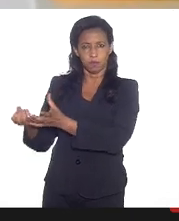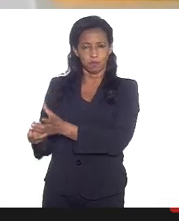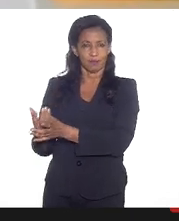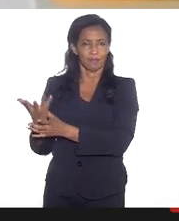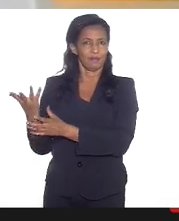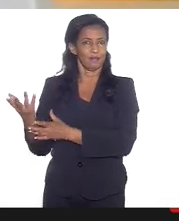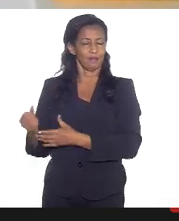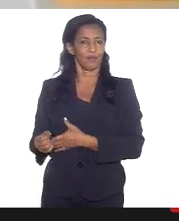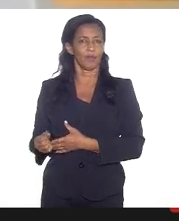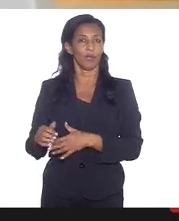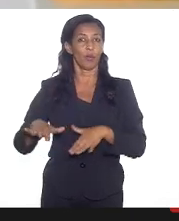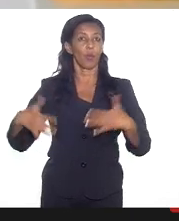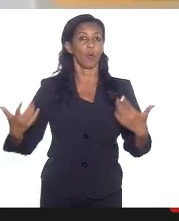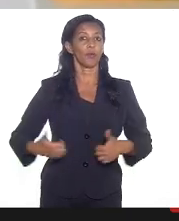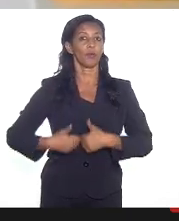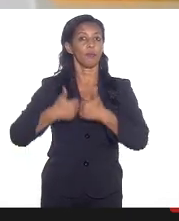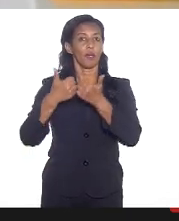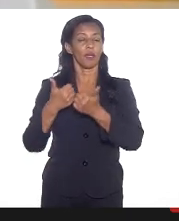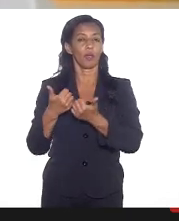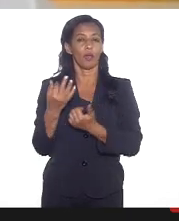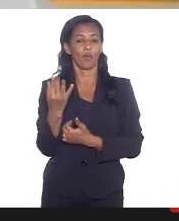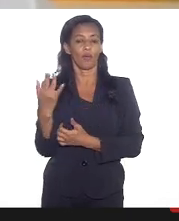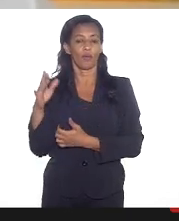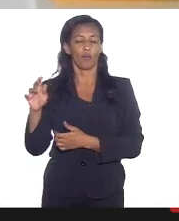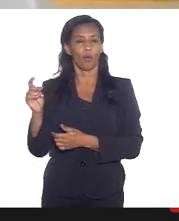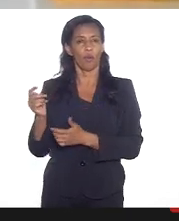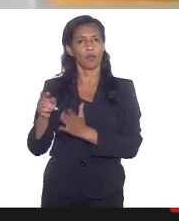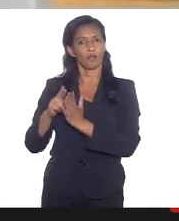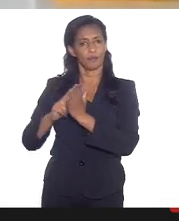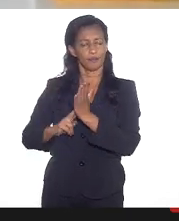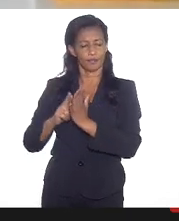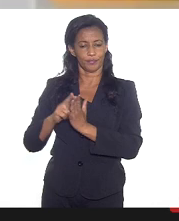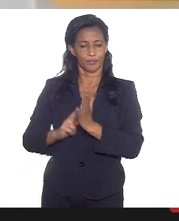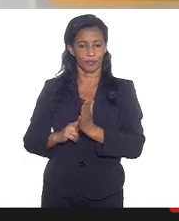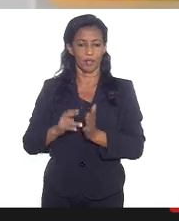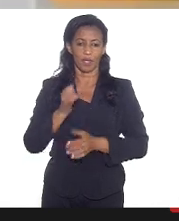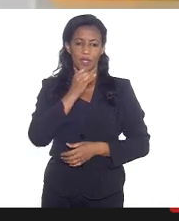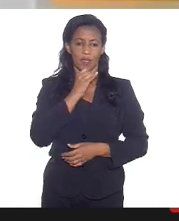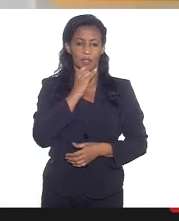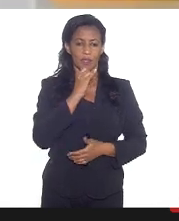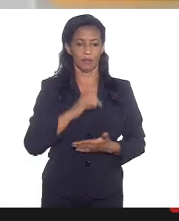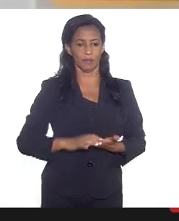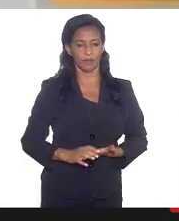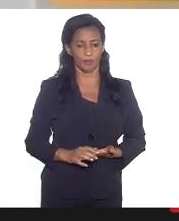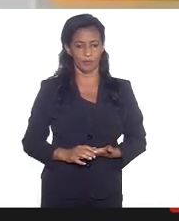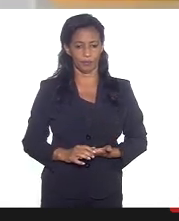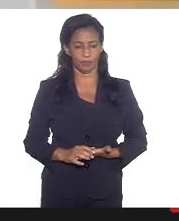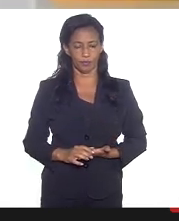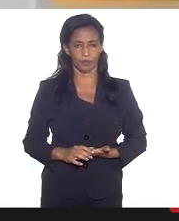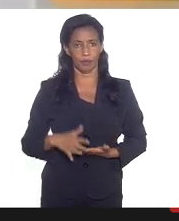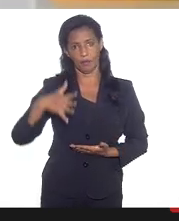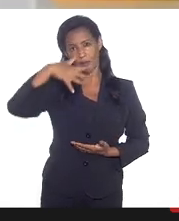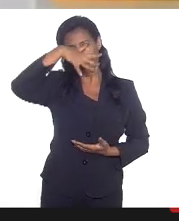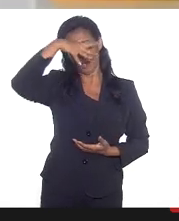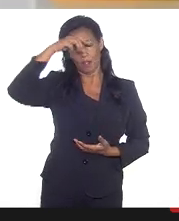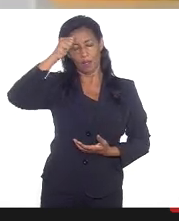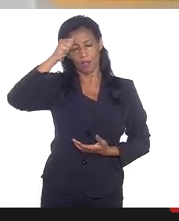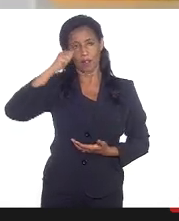Janeiro, quanto melhor for essa regulamentação. Por exemplo, no Amazonas,